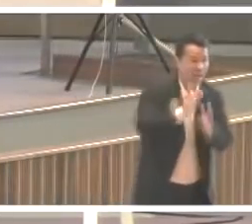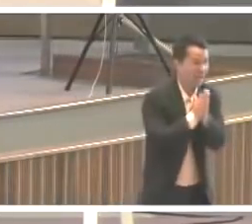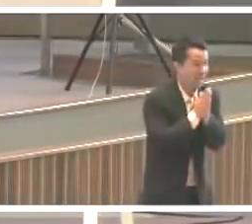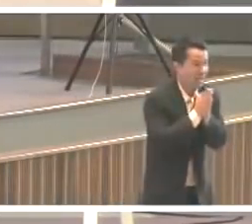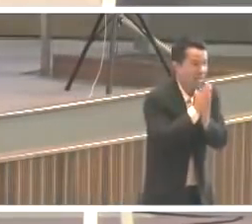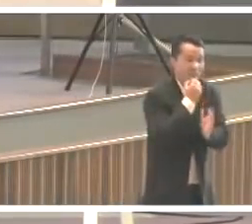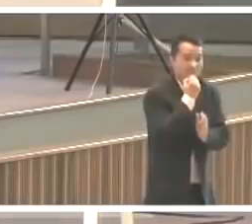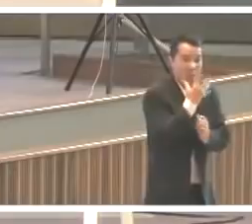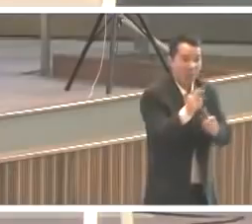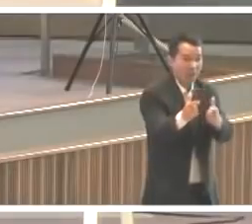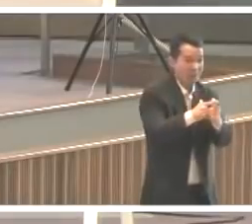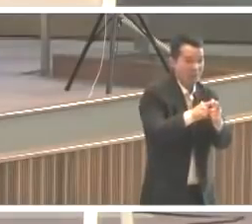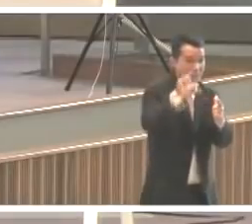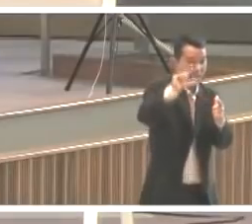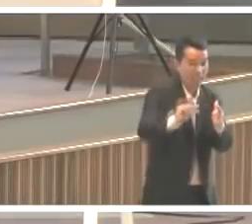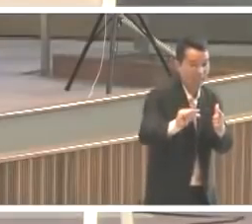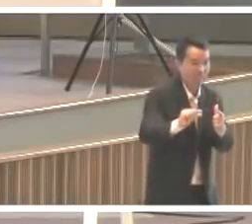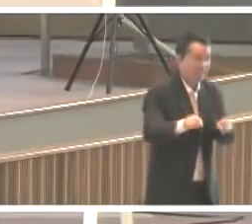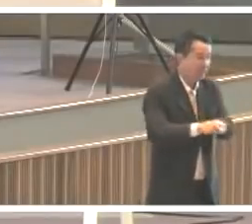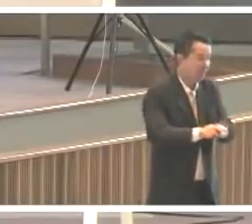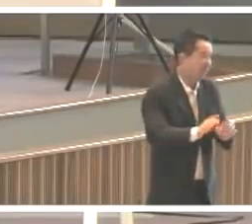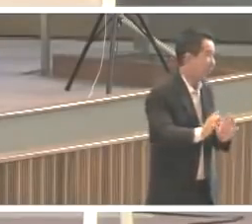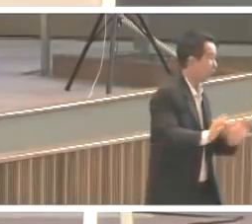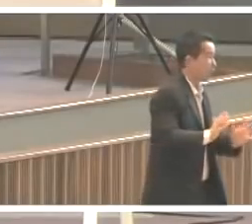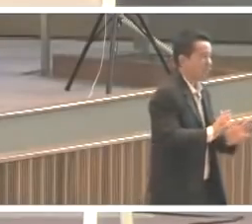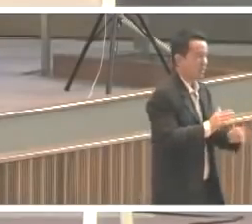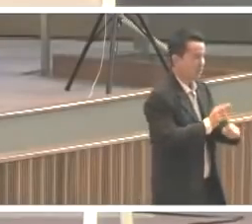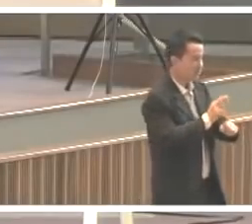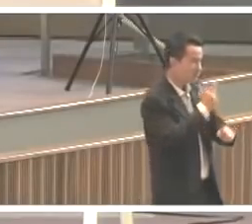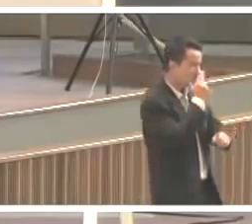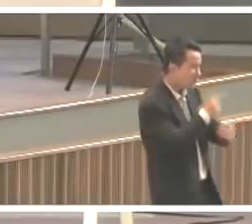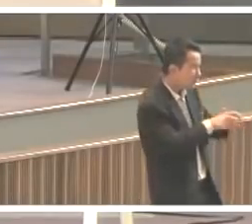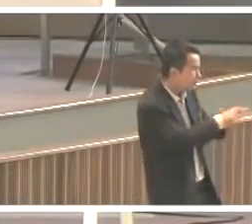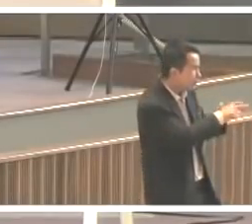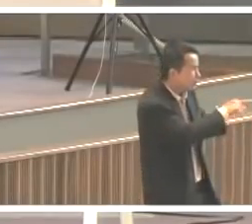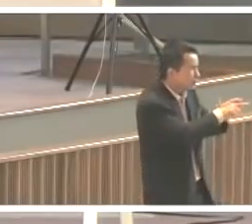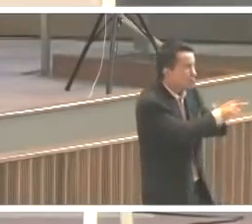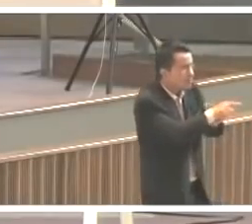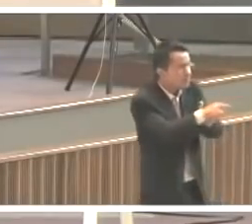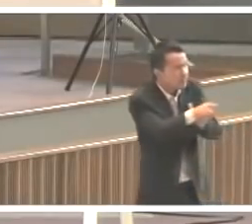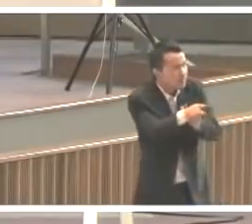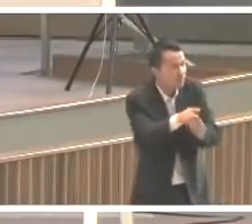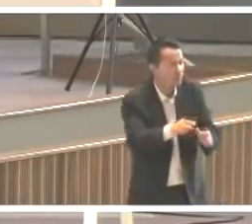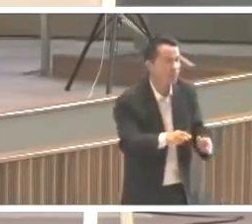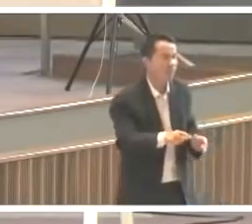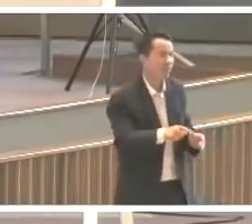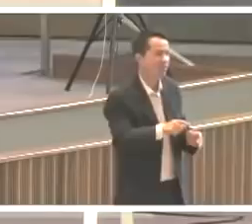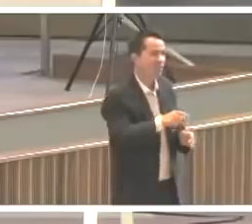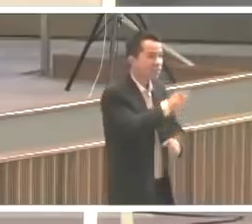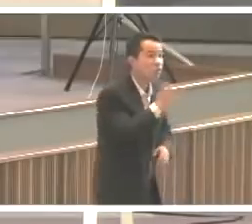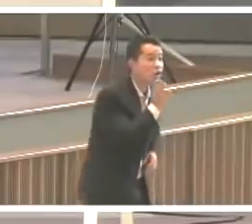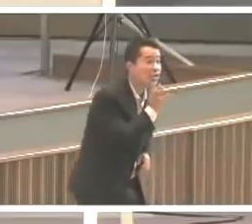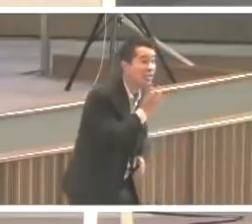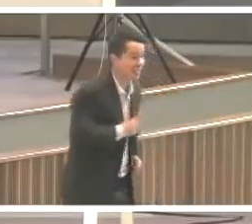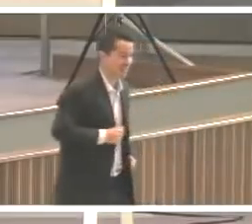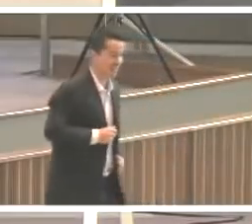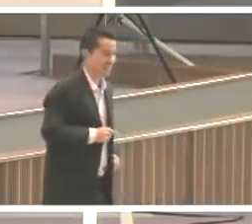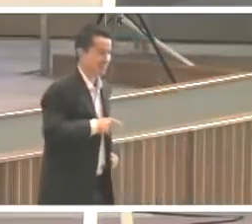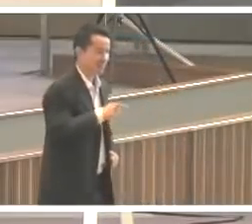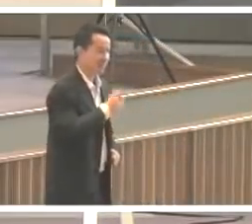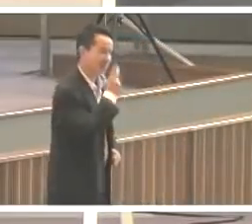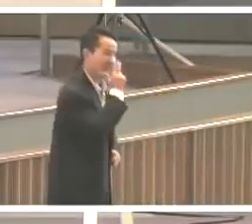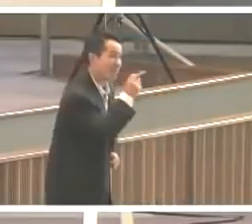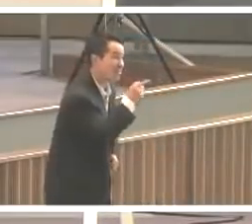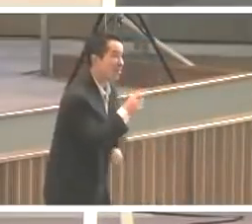baixar, não é verdade? E eu estou olhando para isso, estou vendo os noticiários, estou percebendo, estou dizendo, opa, estou discernindo alguma